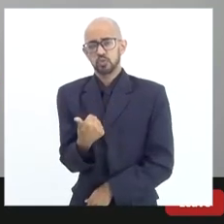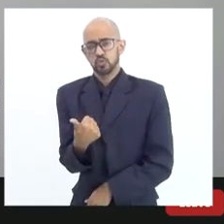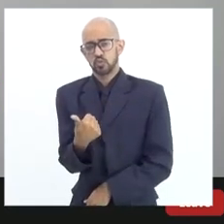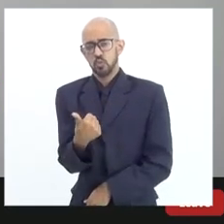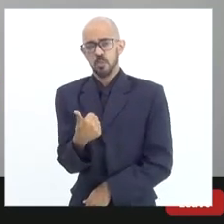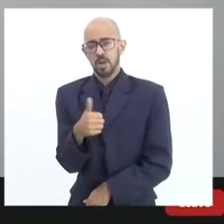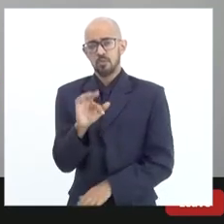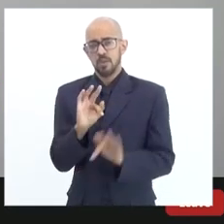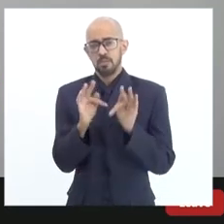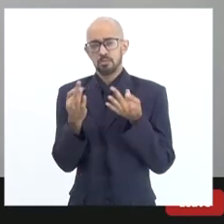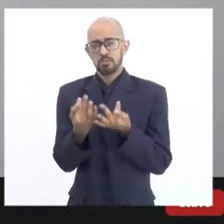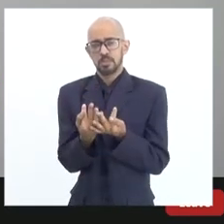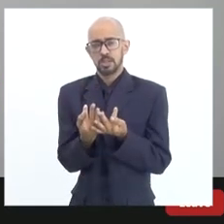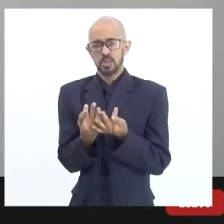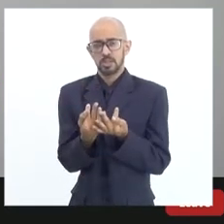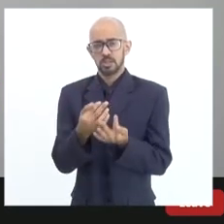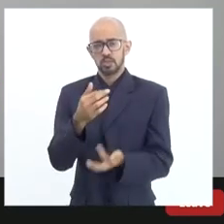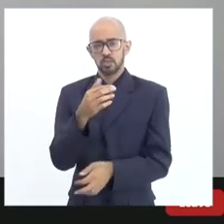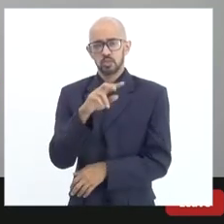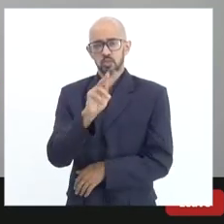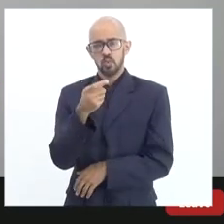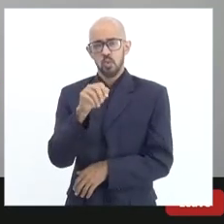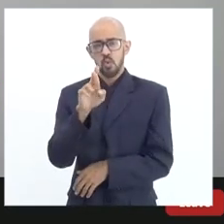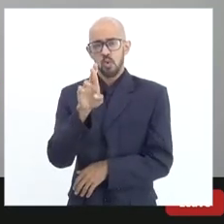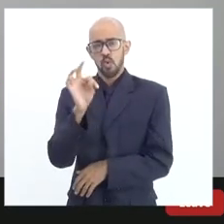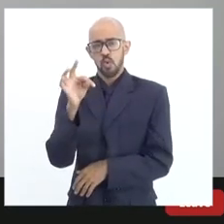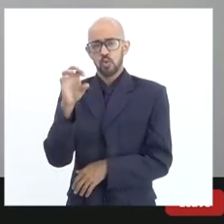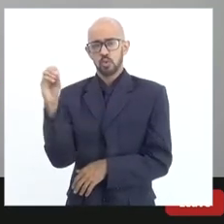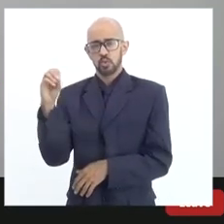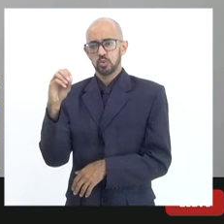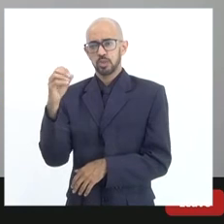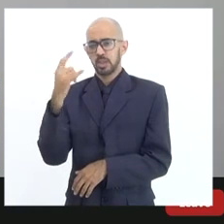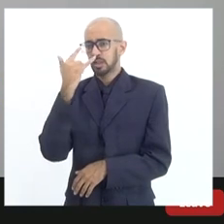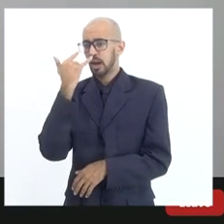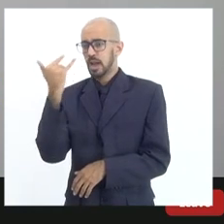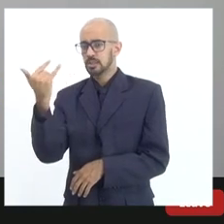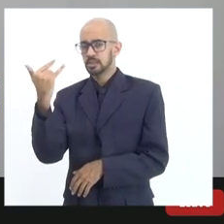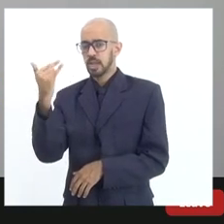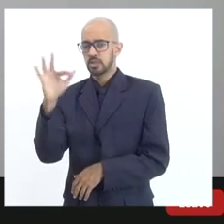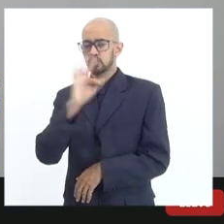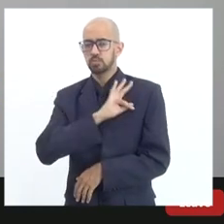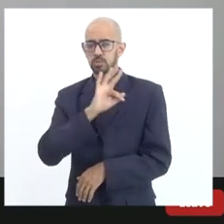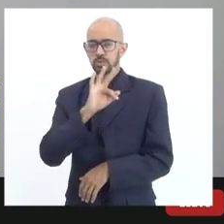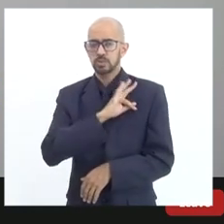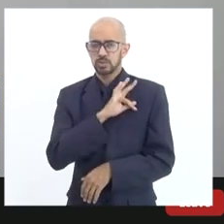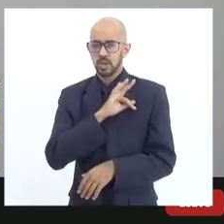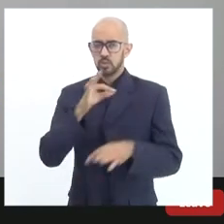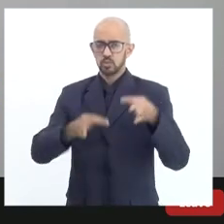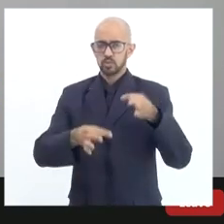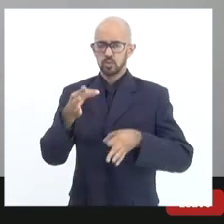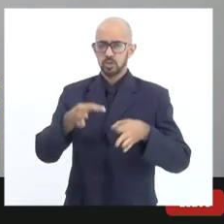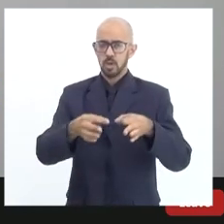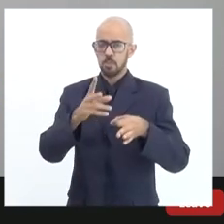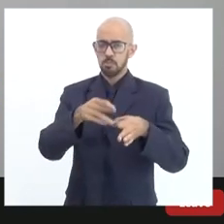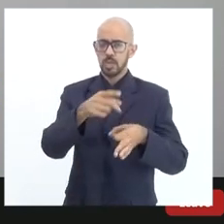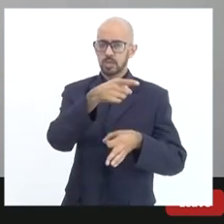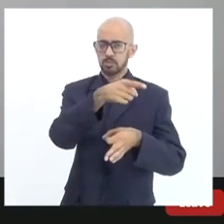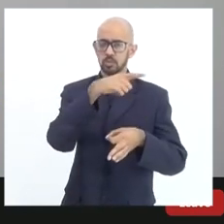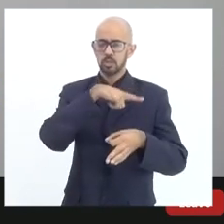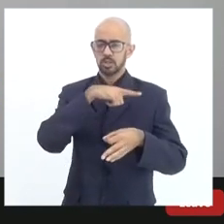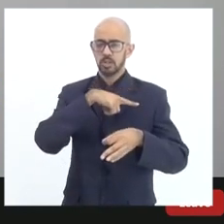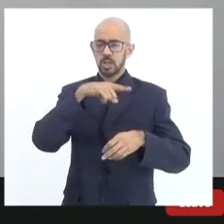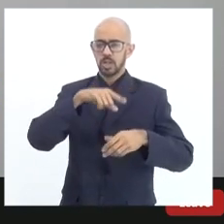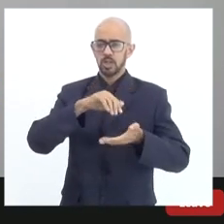Horto, que vem sofrendo há muito tempo assédio policial e judicial, mesmo tendo parecer da Secretaria de Patrimônio da